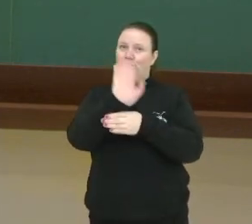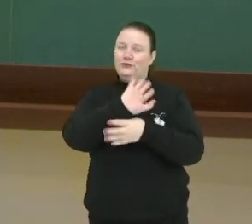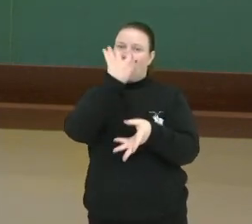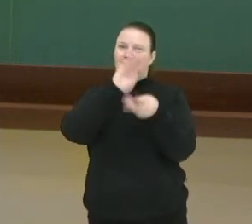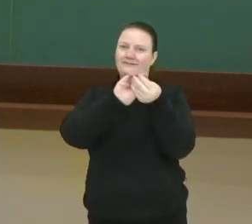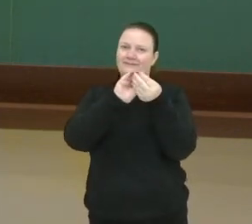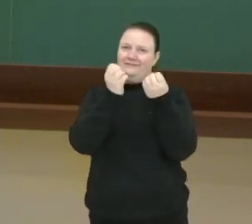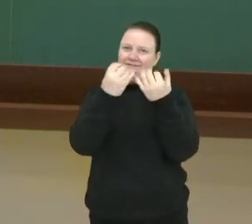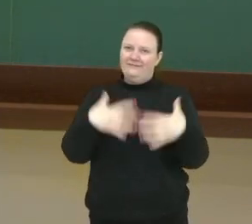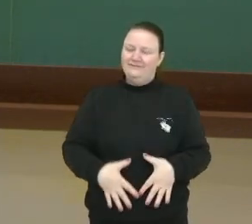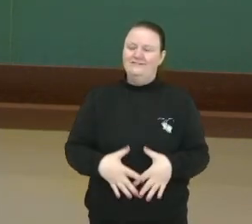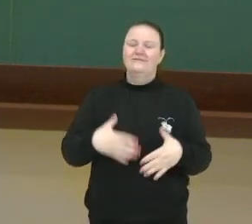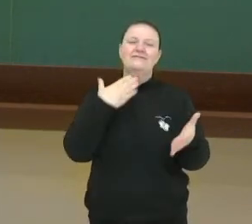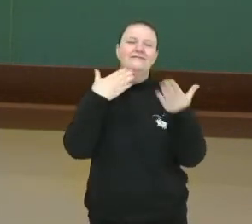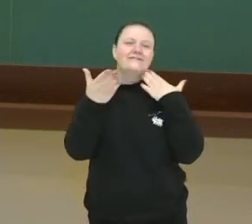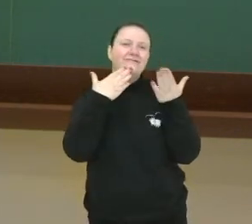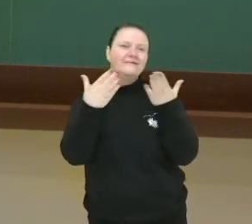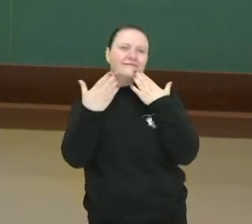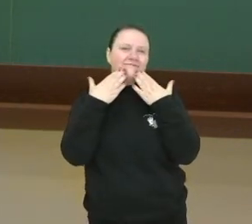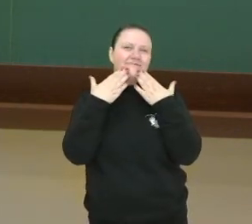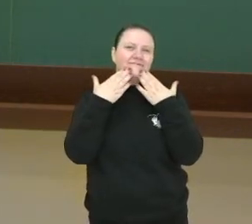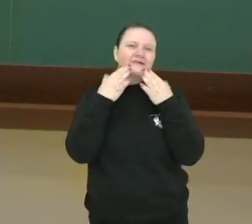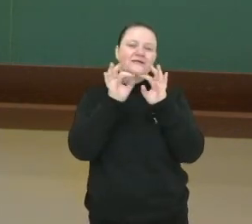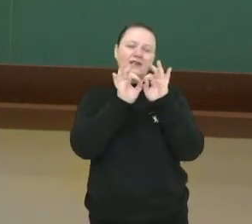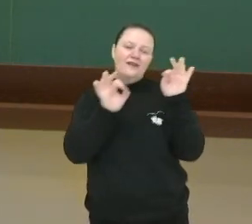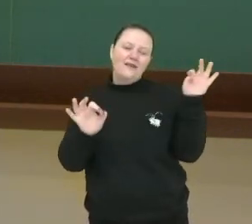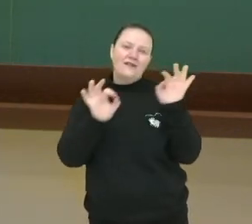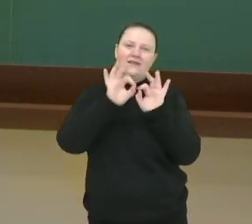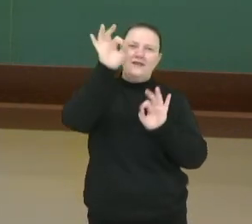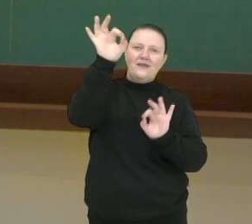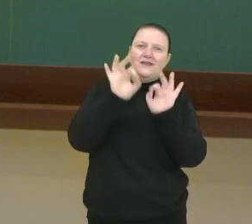discutiu exatamente sobre a